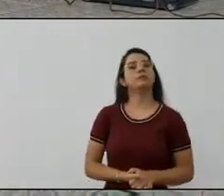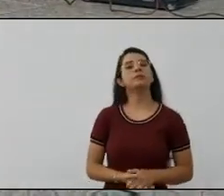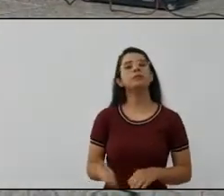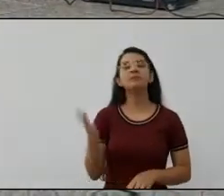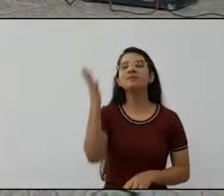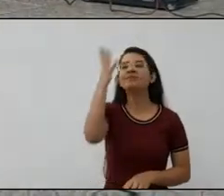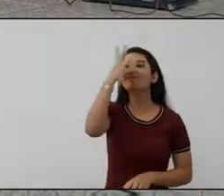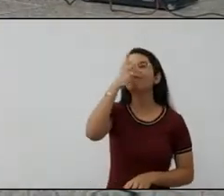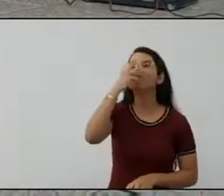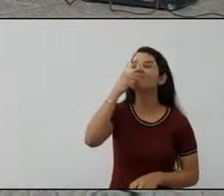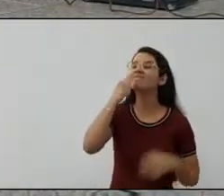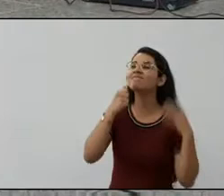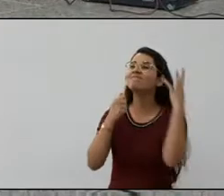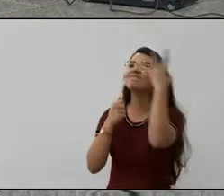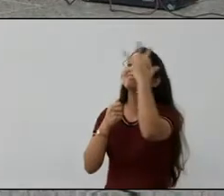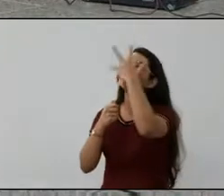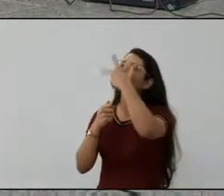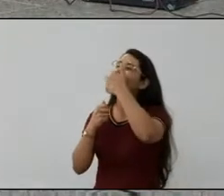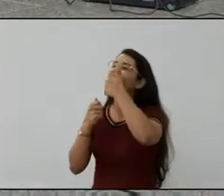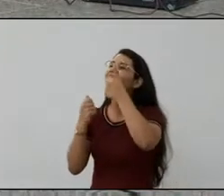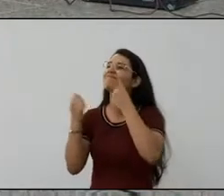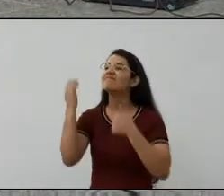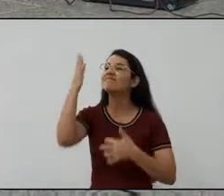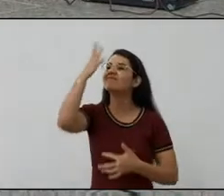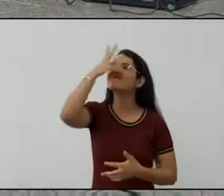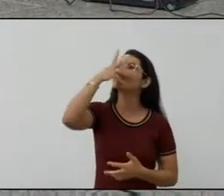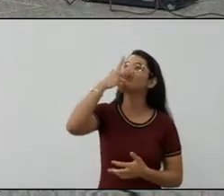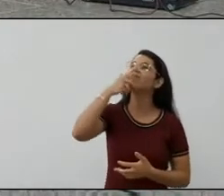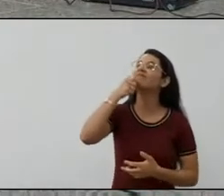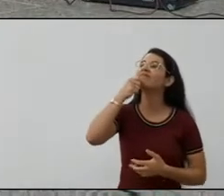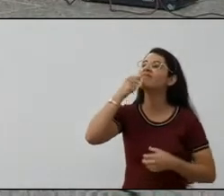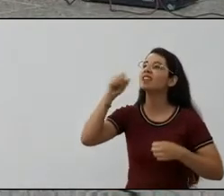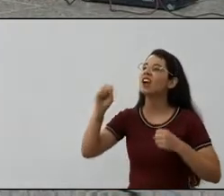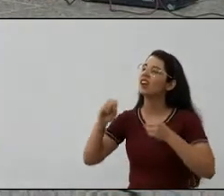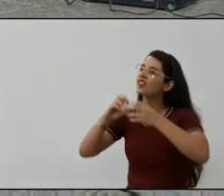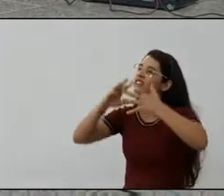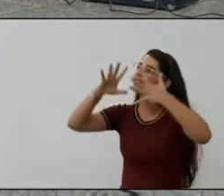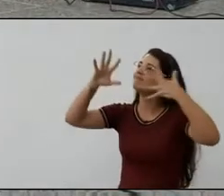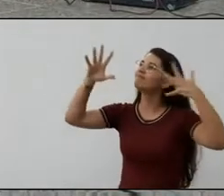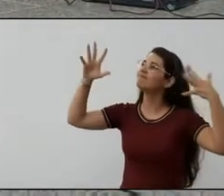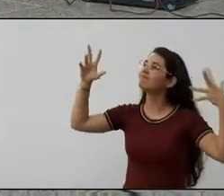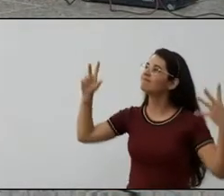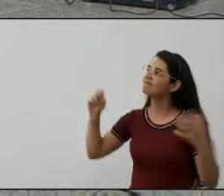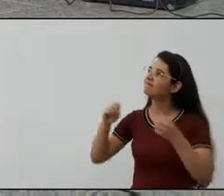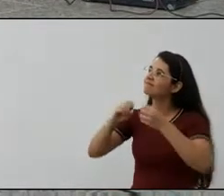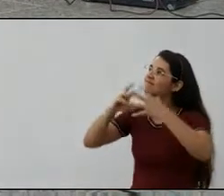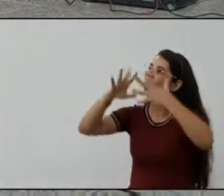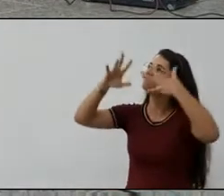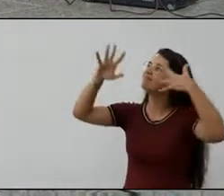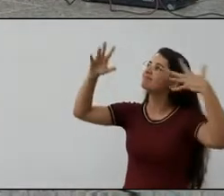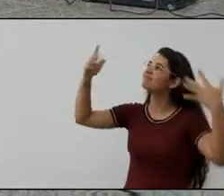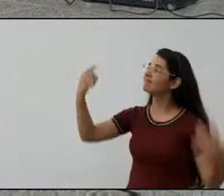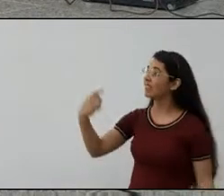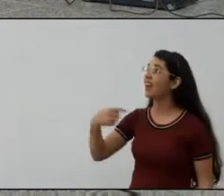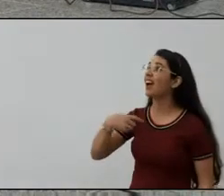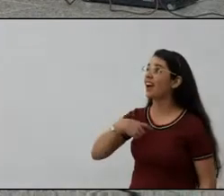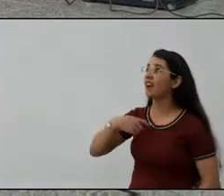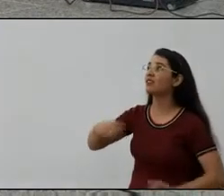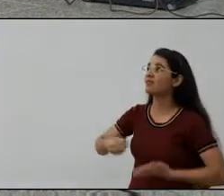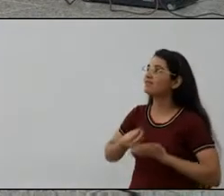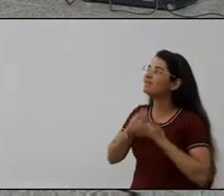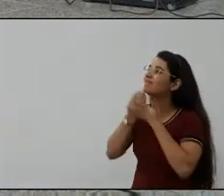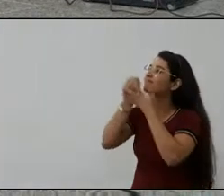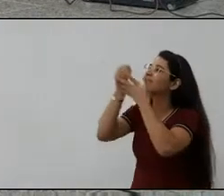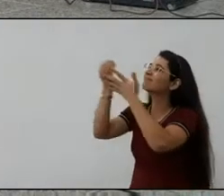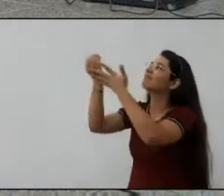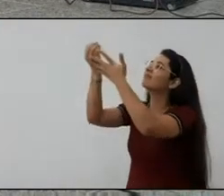Lindo, lindo, lindo és. Glória, glória eu